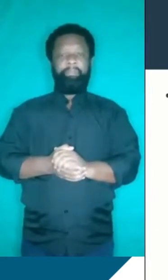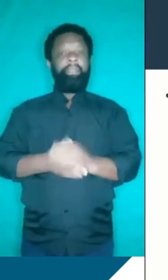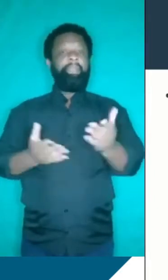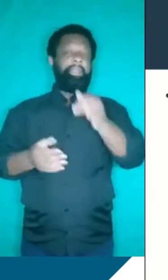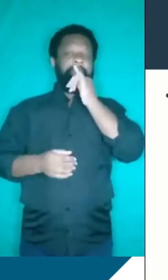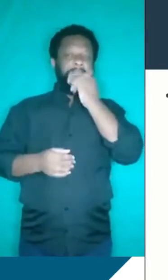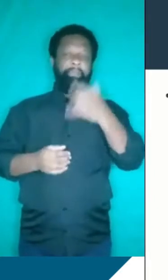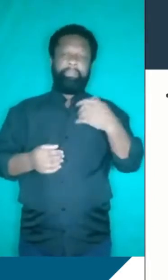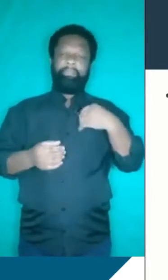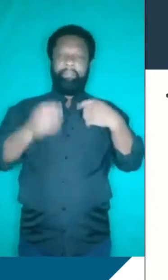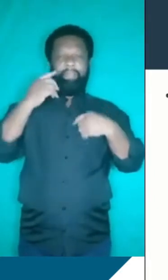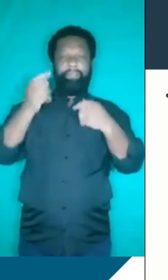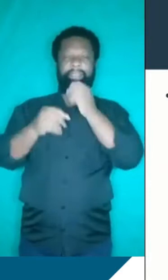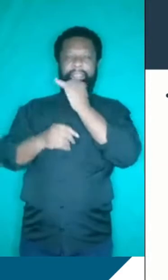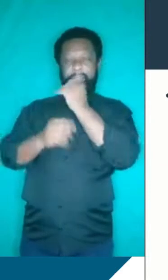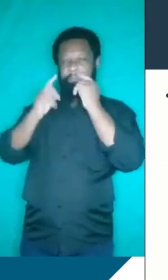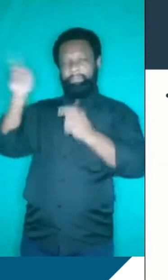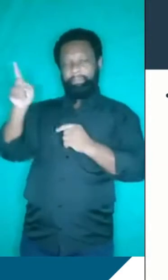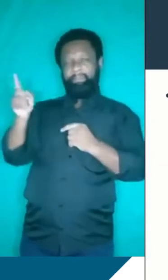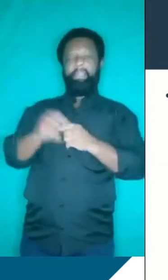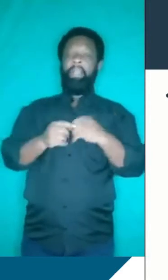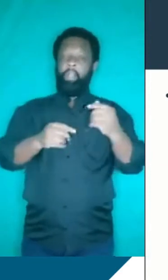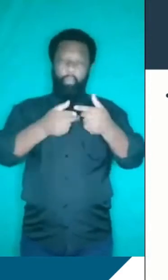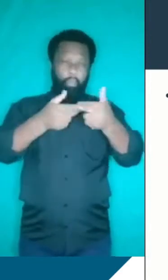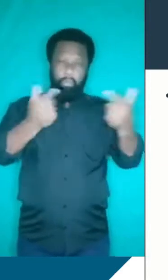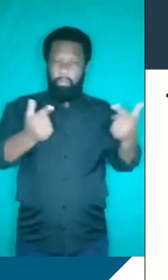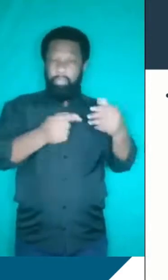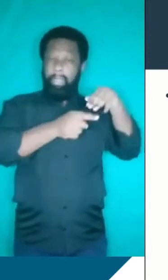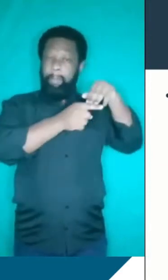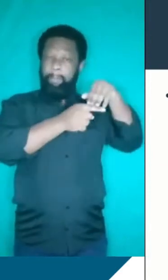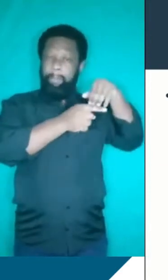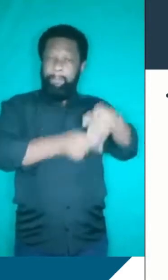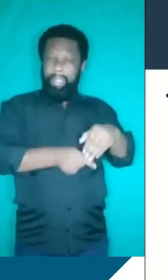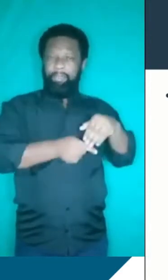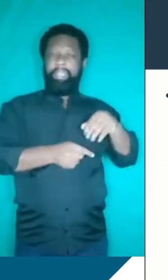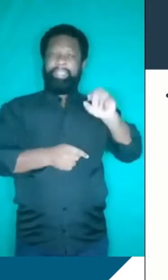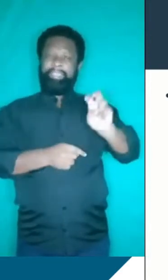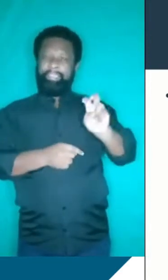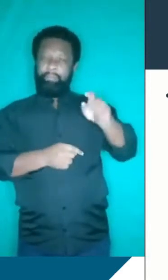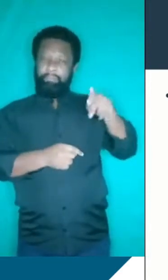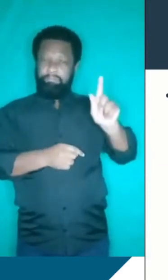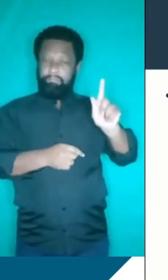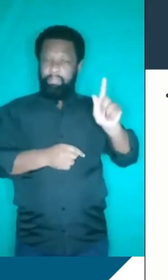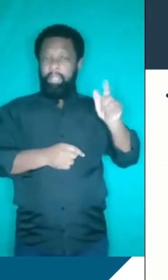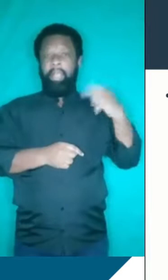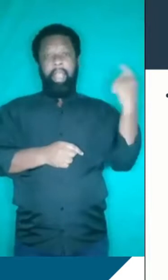Um exemplo, para isso ficar bem mais claro para vocês, diz o seguinte: um objeto de massa 5 kg em